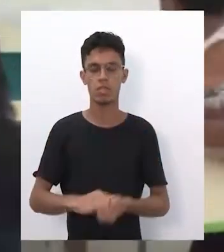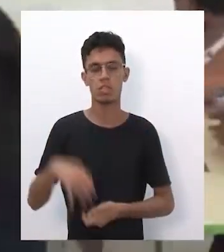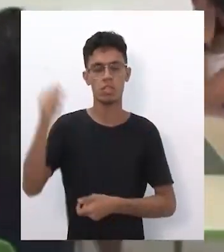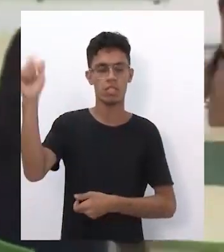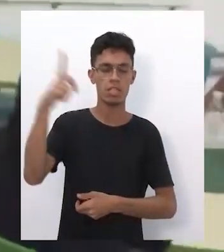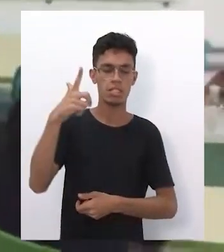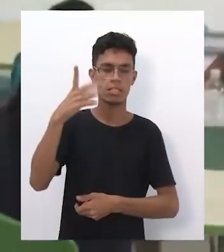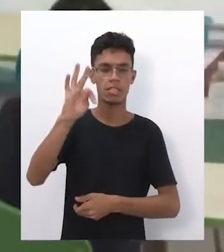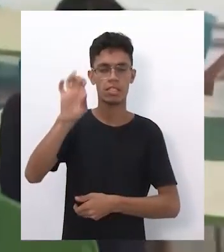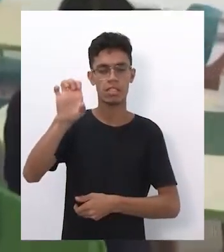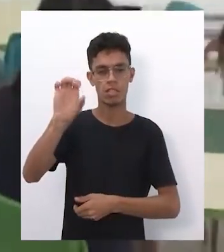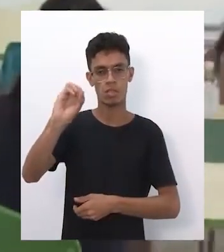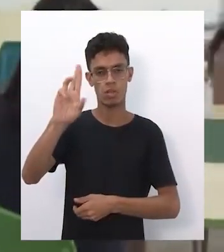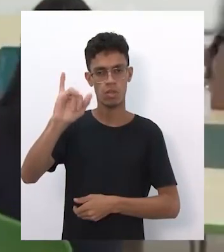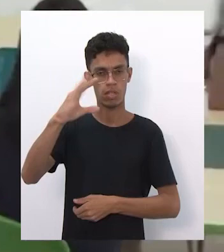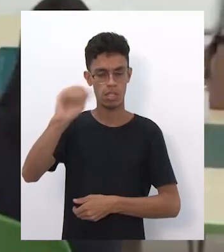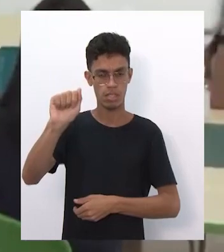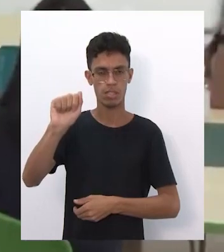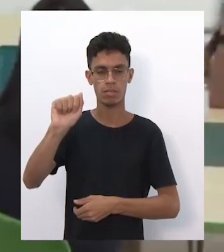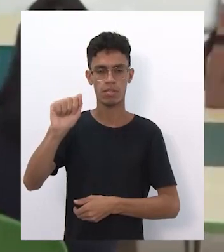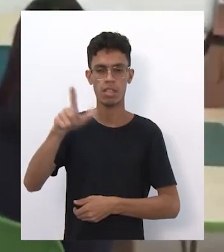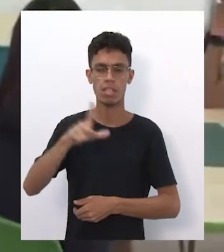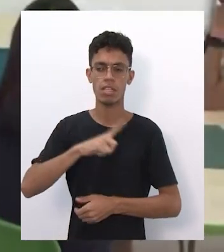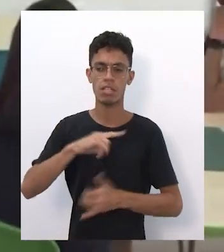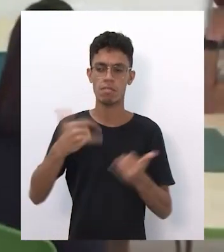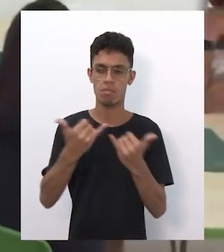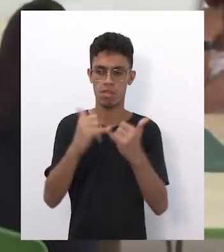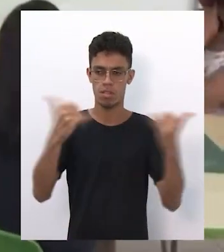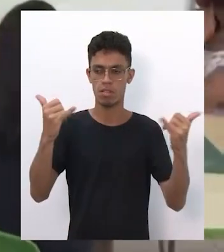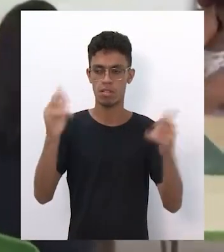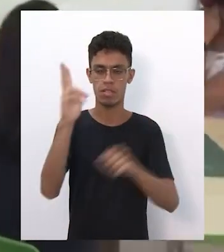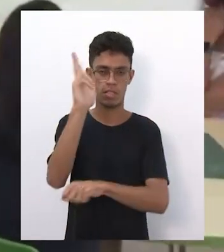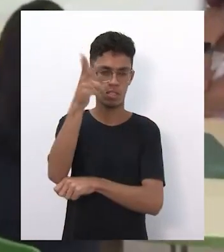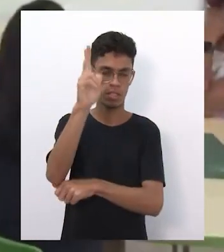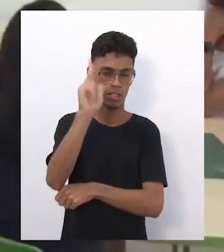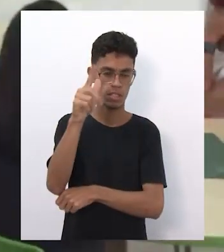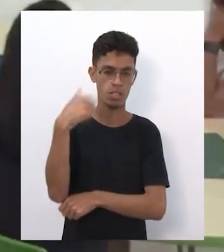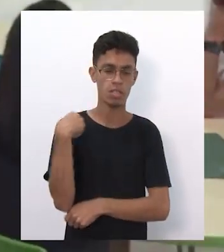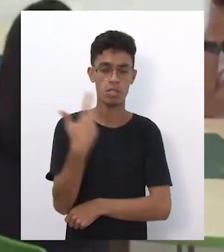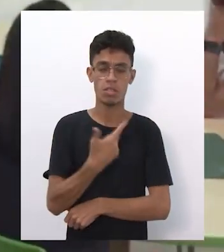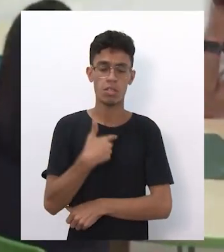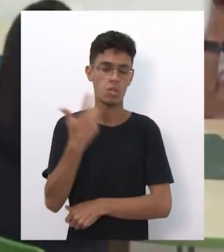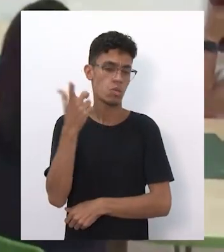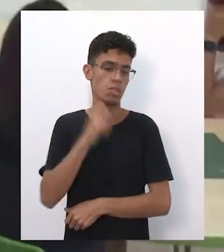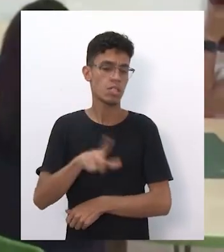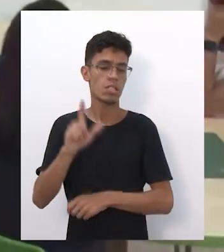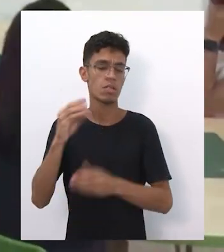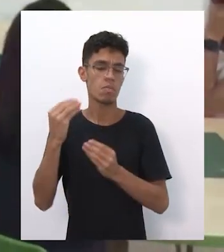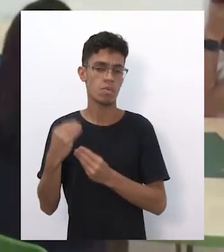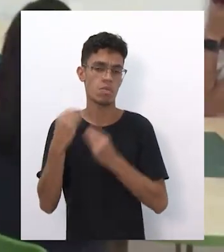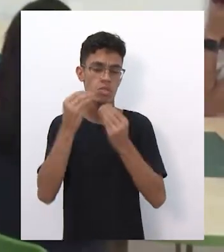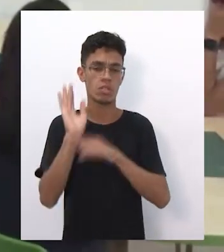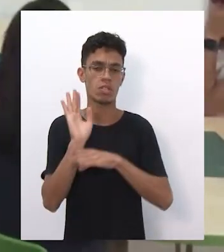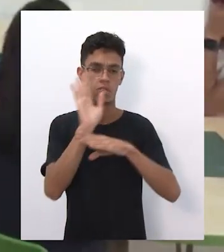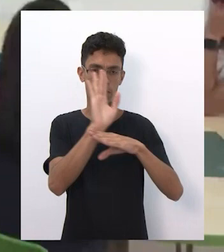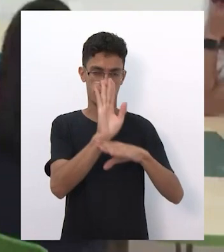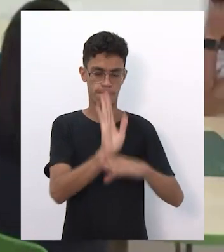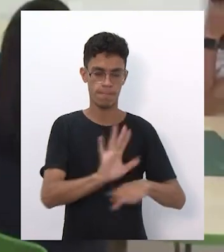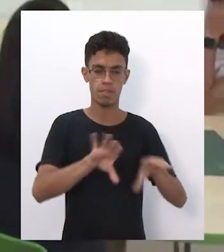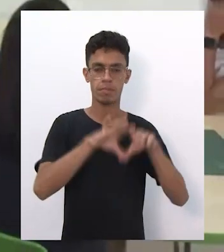eólica. Então, essas são formas de energia que podemos oferecer a essa comunidade como forma de